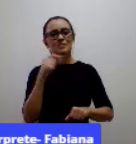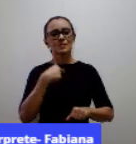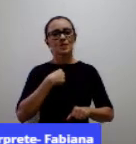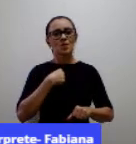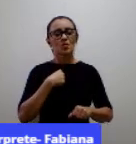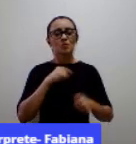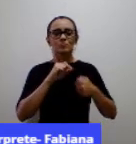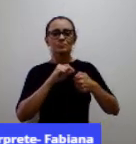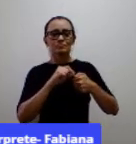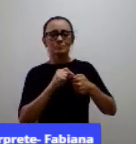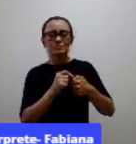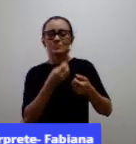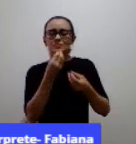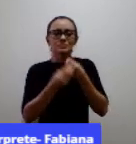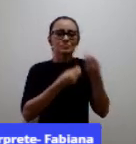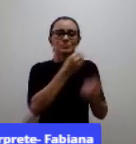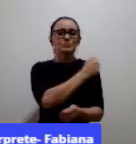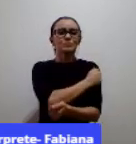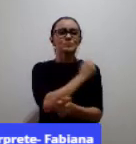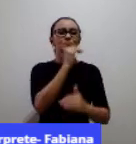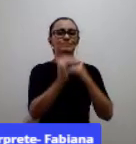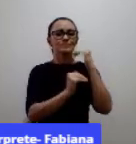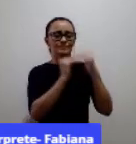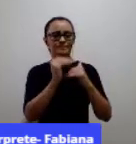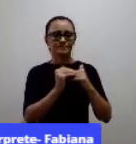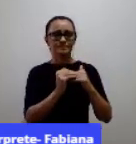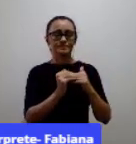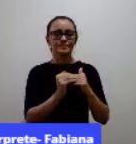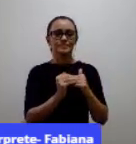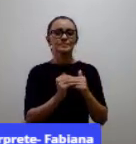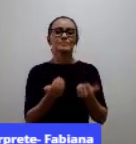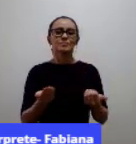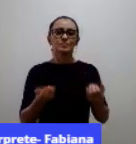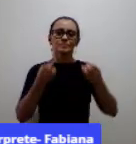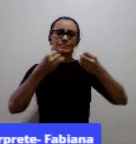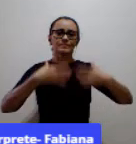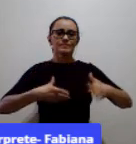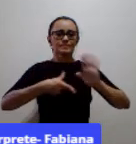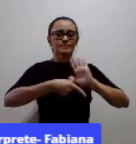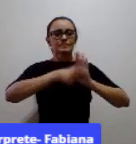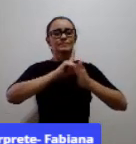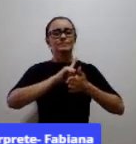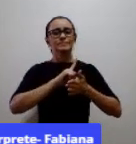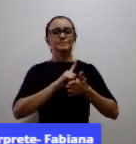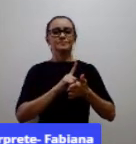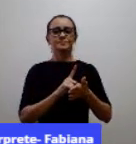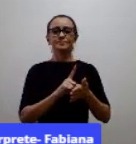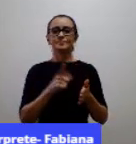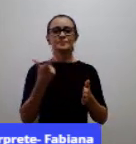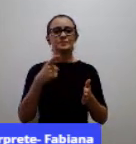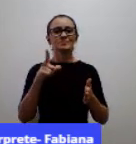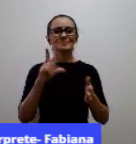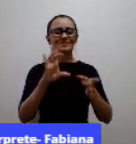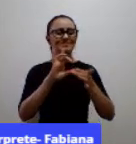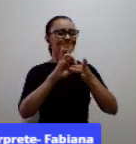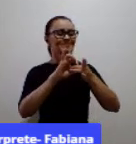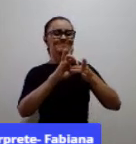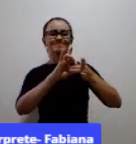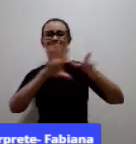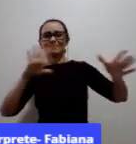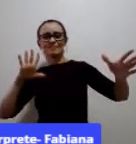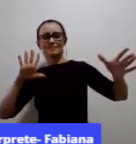educacional individualizado. Então, como eu falei antes, não existe como desvincular